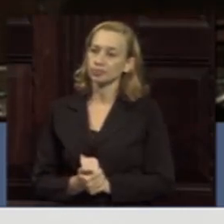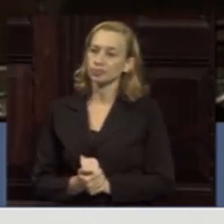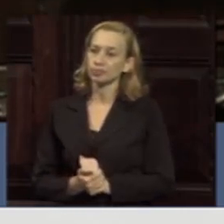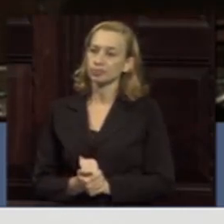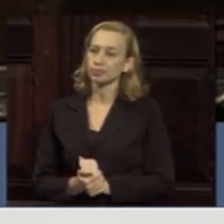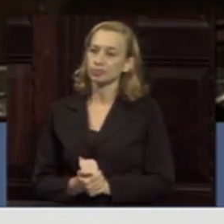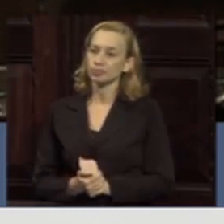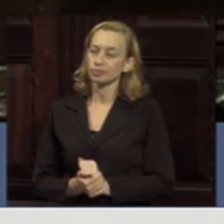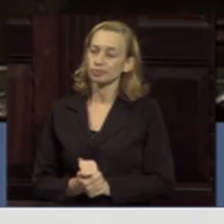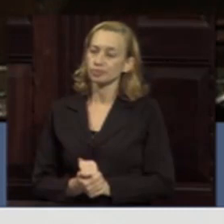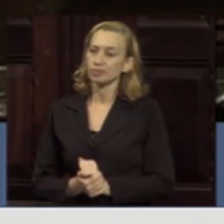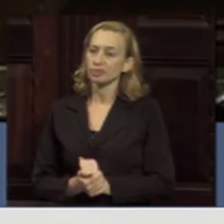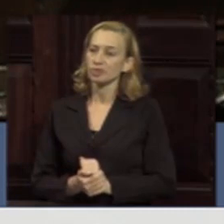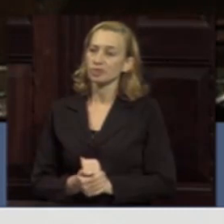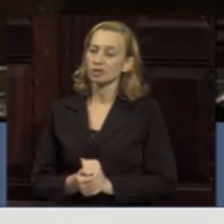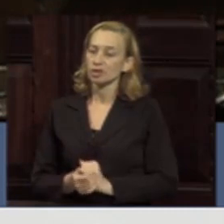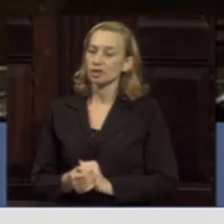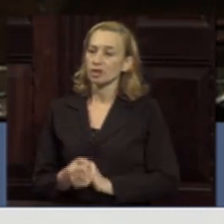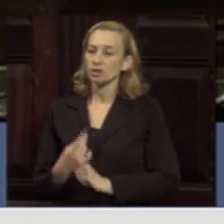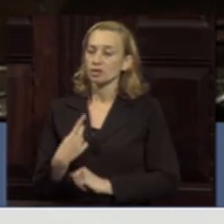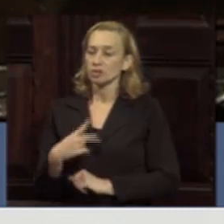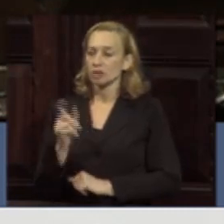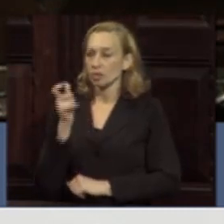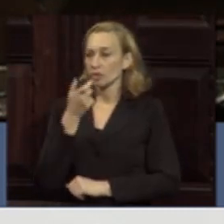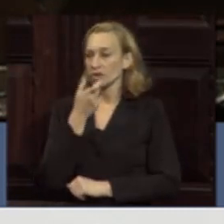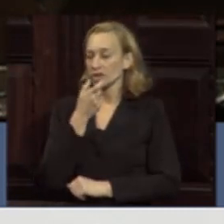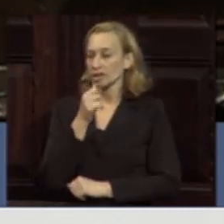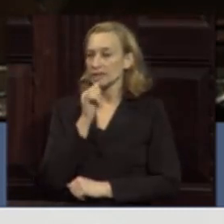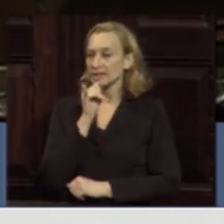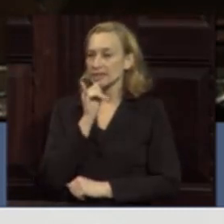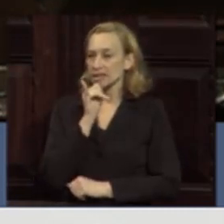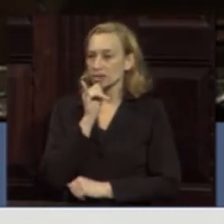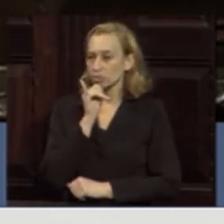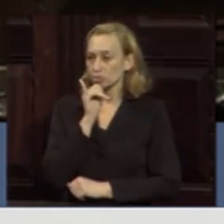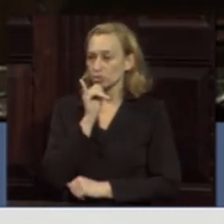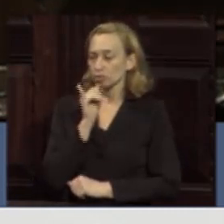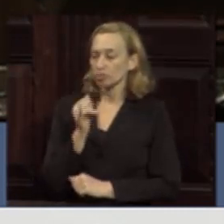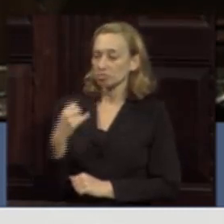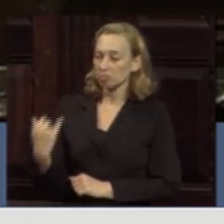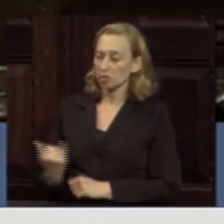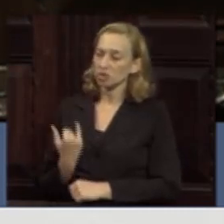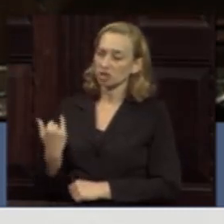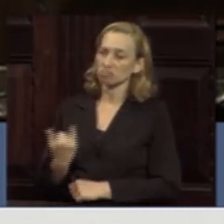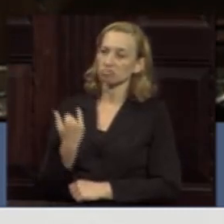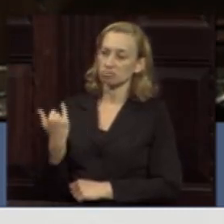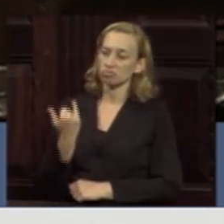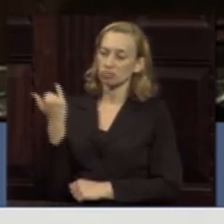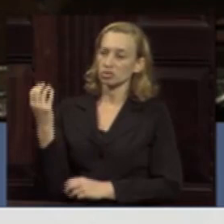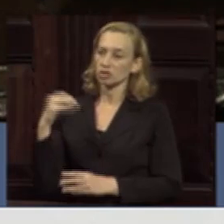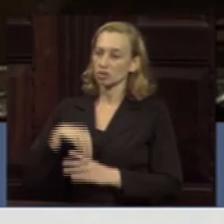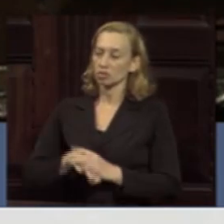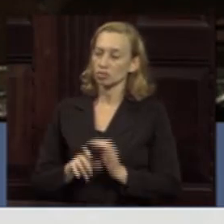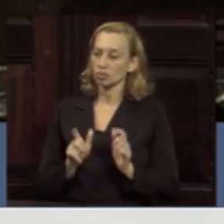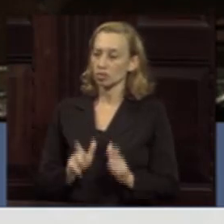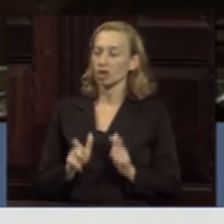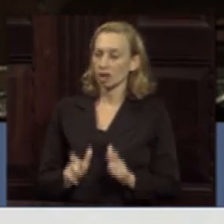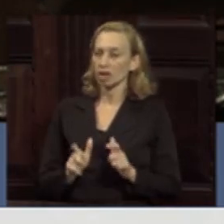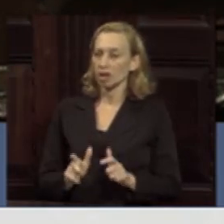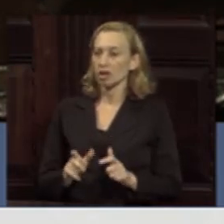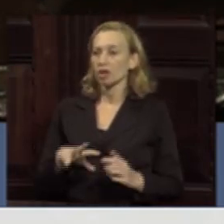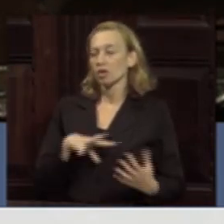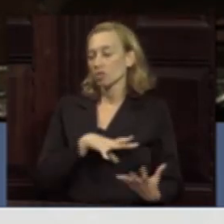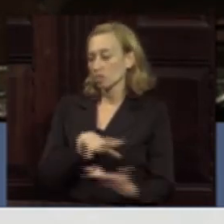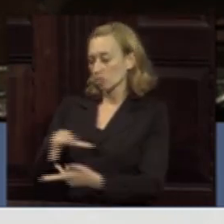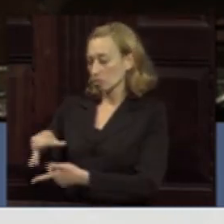às vezes, com o seu exemplo, tornam-se um instrumento importante num mundo, num Rio de Janeiro